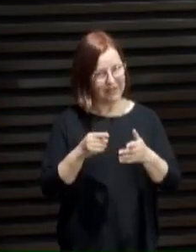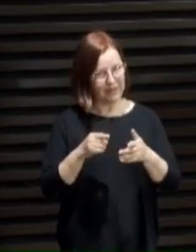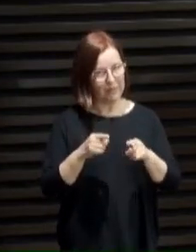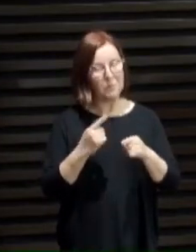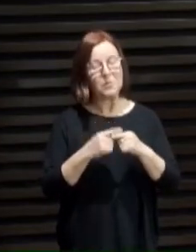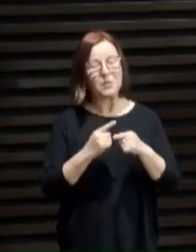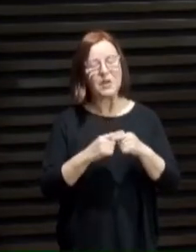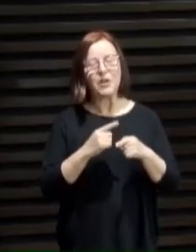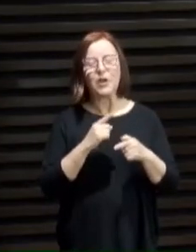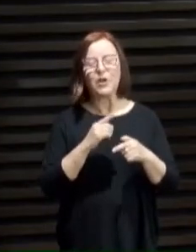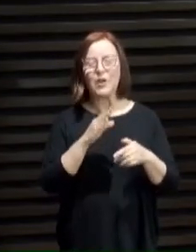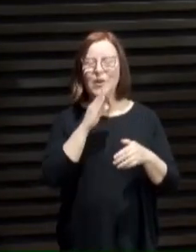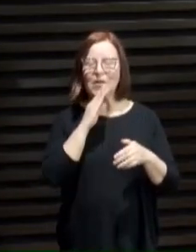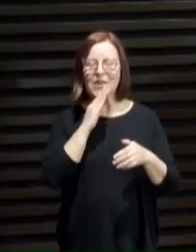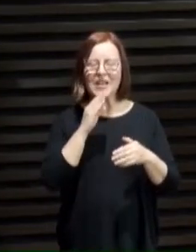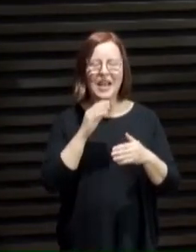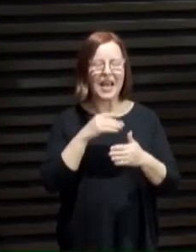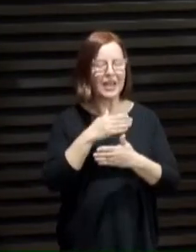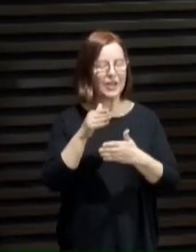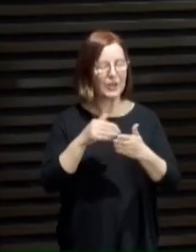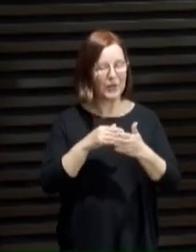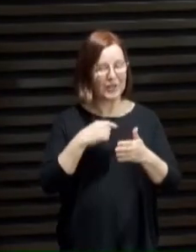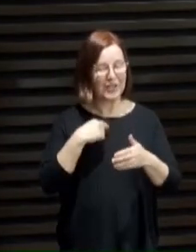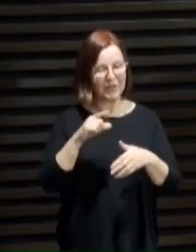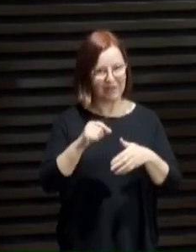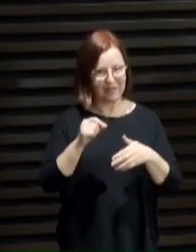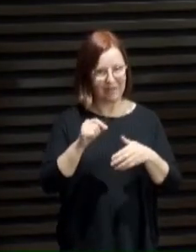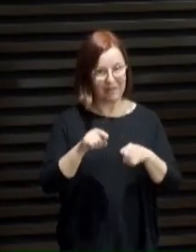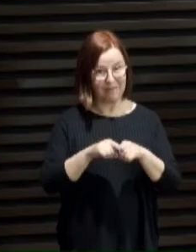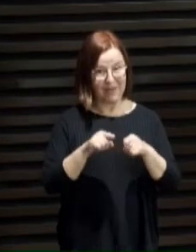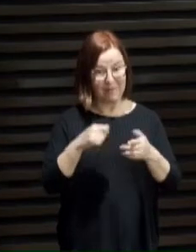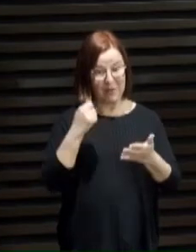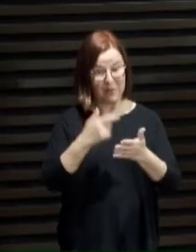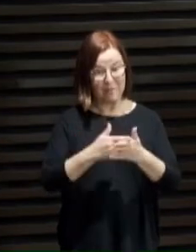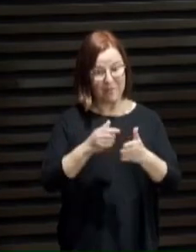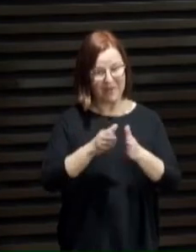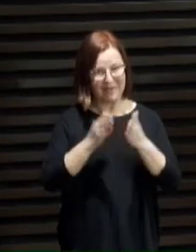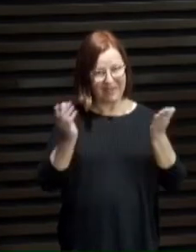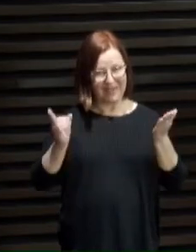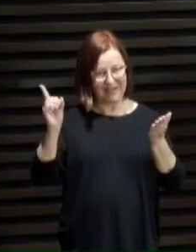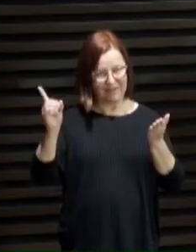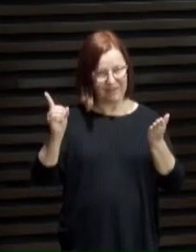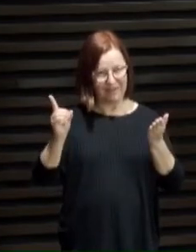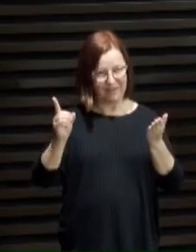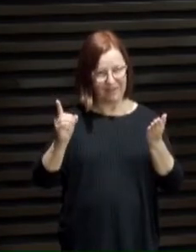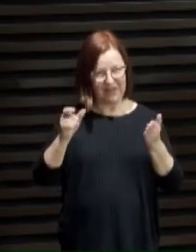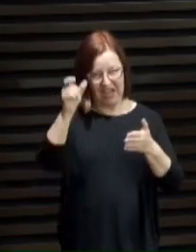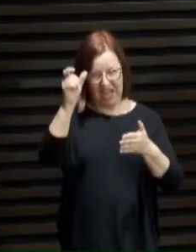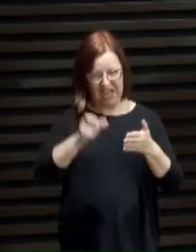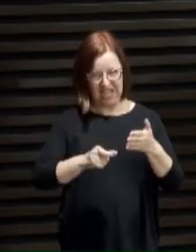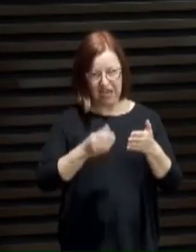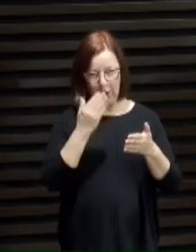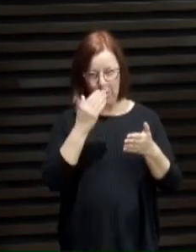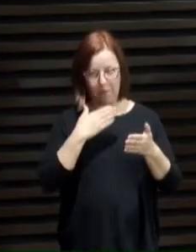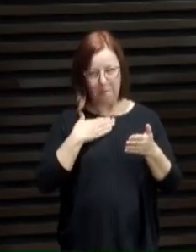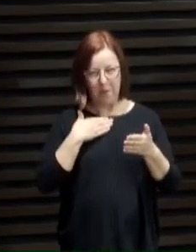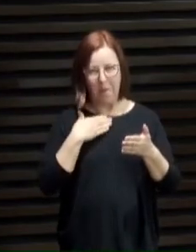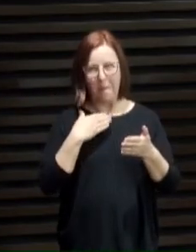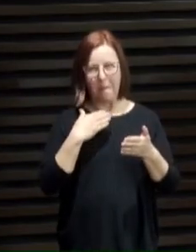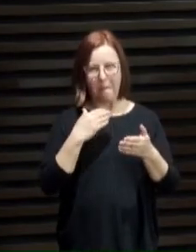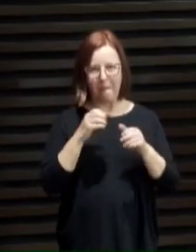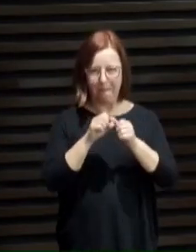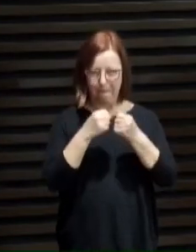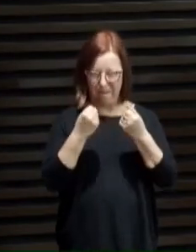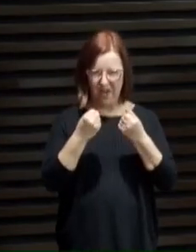cumpra a Escritura: aquele que come do meu pão levantou contra mim o seu calcanhar. Desde já lhes